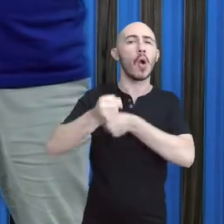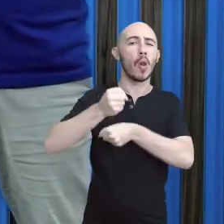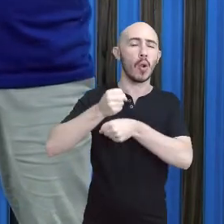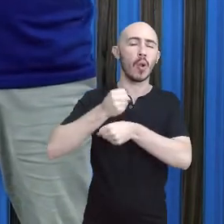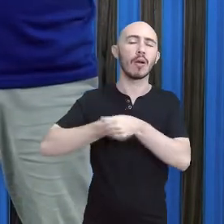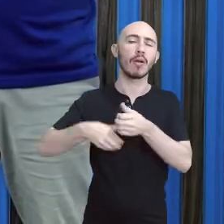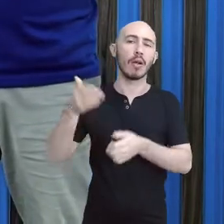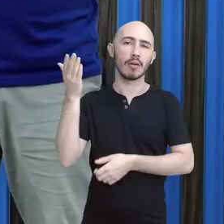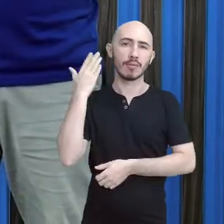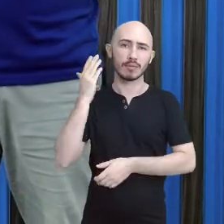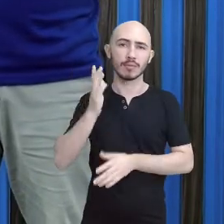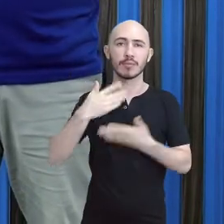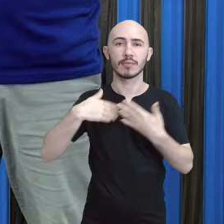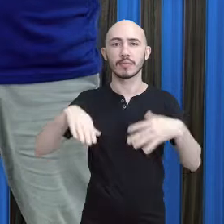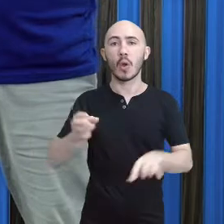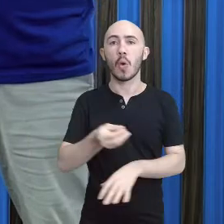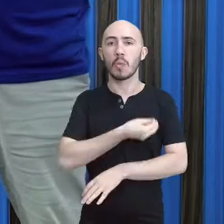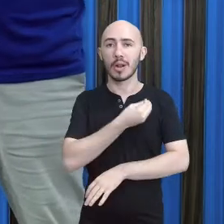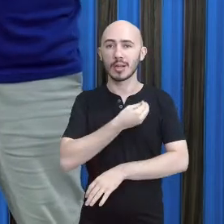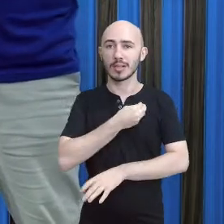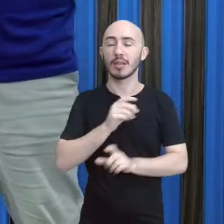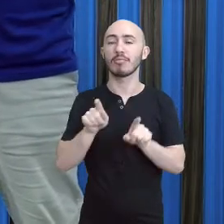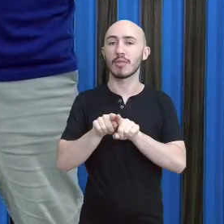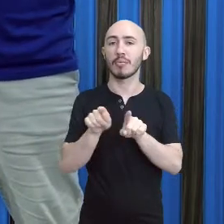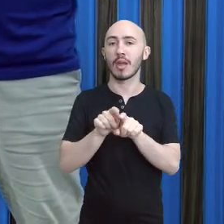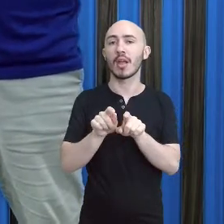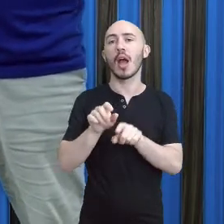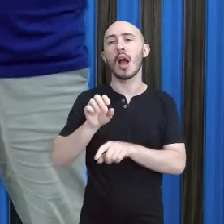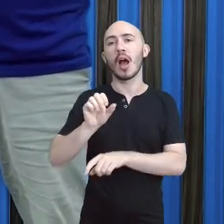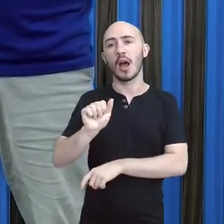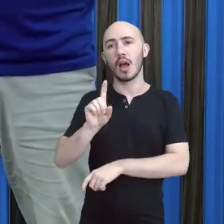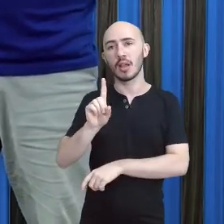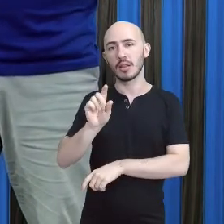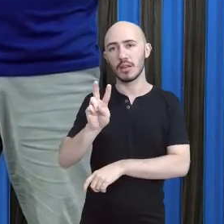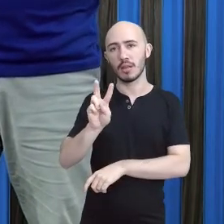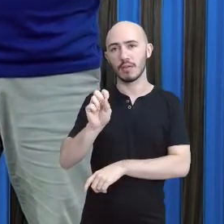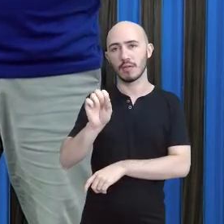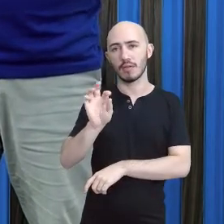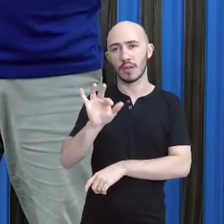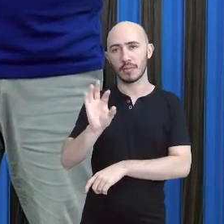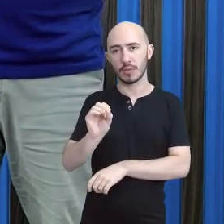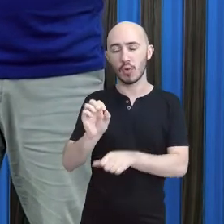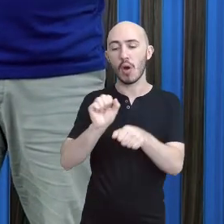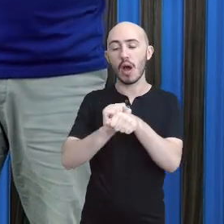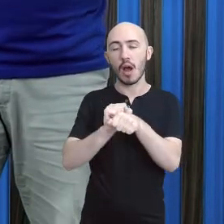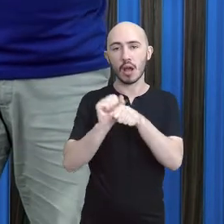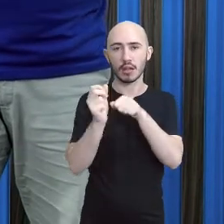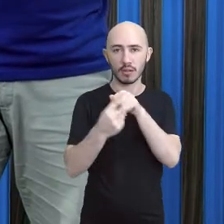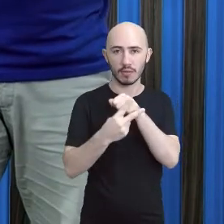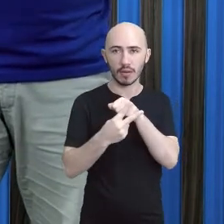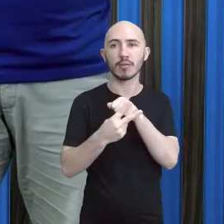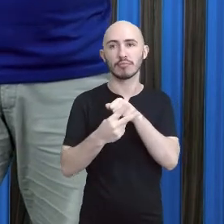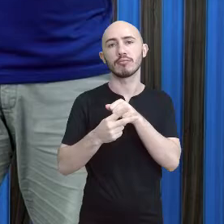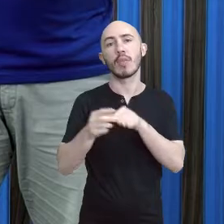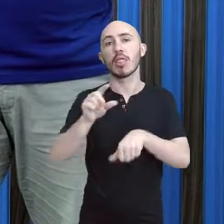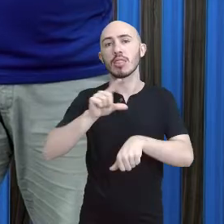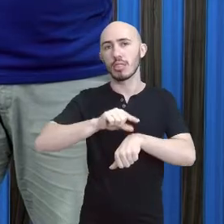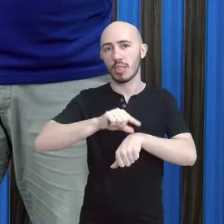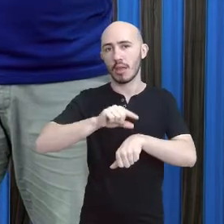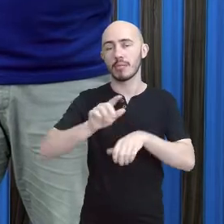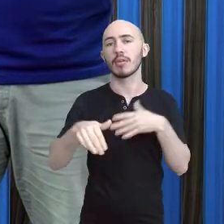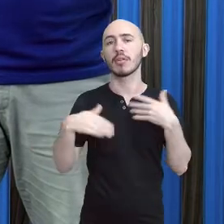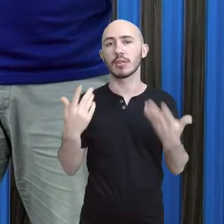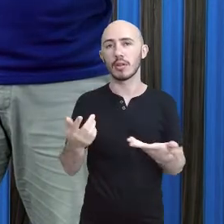Present continuous e advérbios de frequência. Present continuous nos dá a ideia de algo que está no presente e